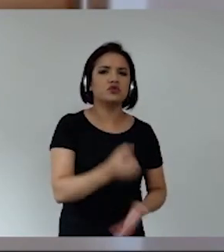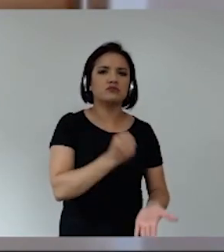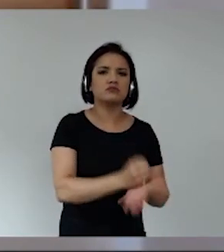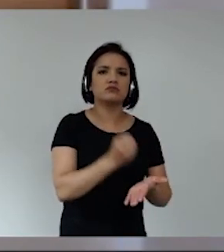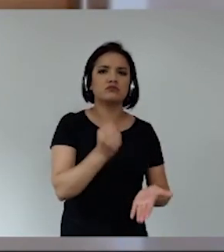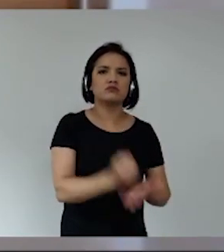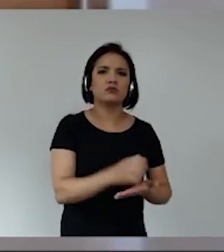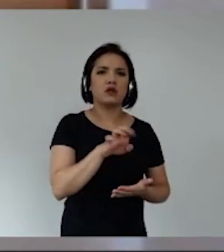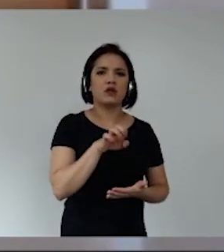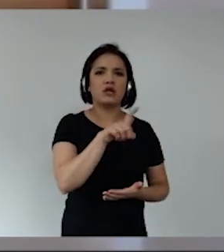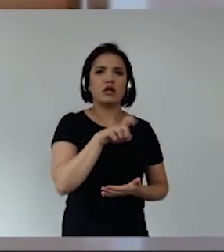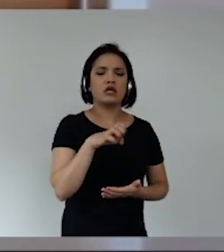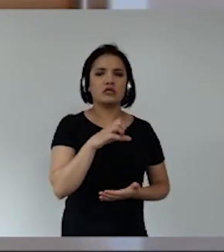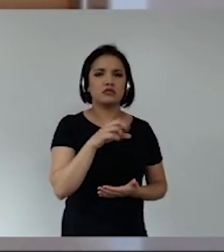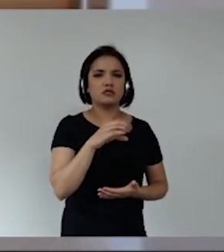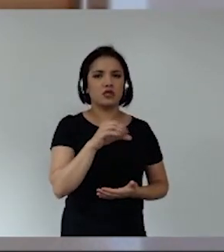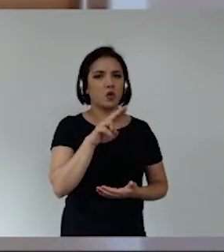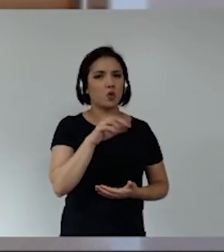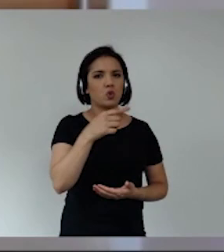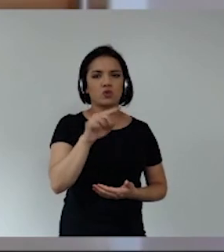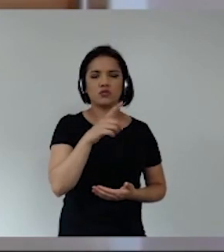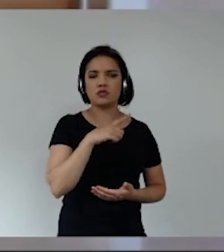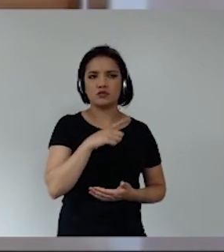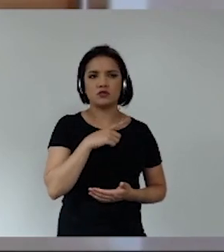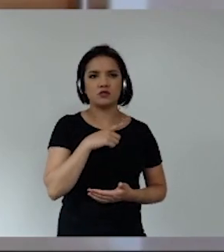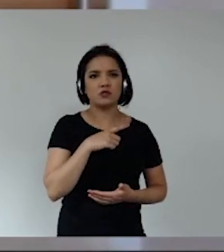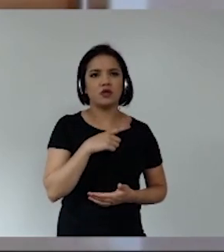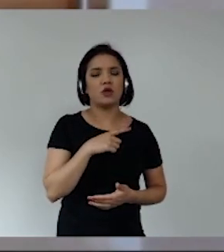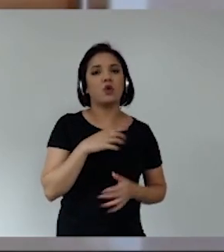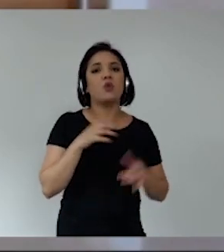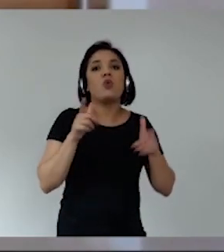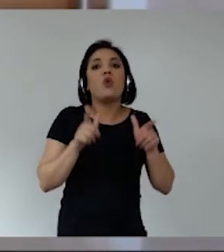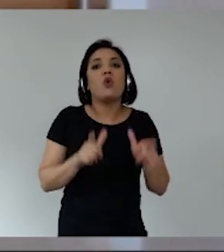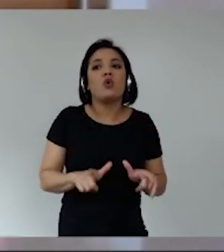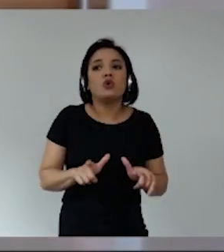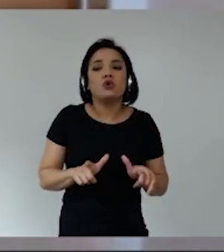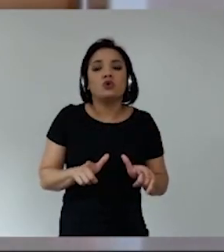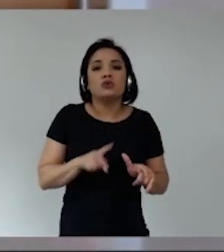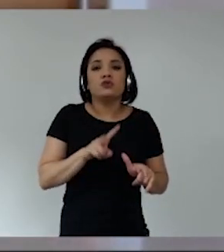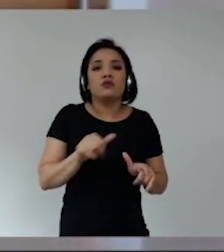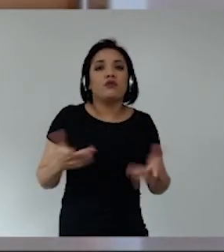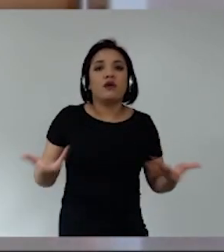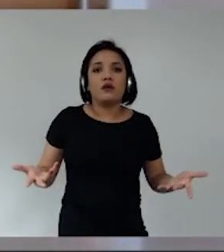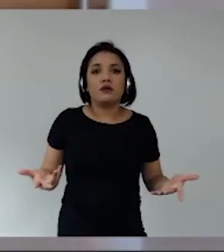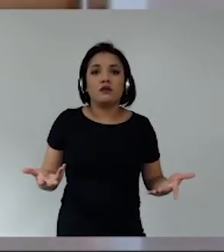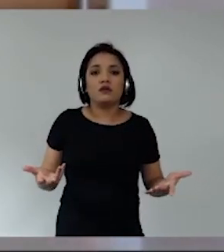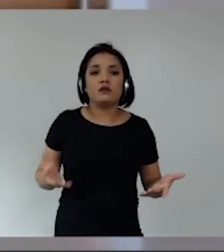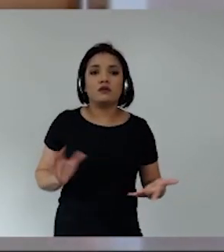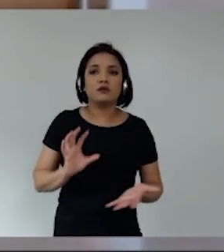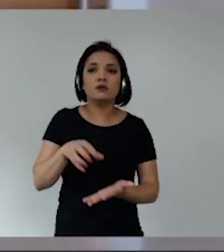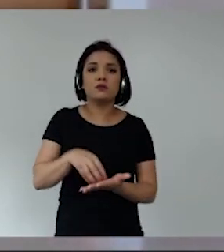execução, de procedimento de execução de título extrajudicial, onde? Qual o local, a competência?